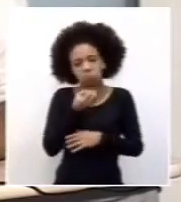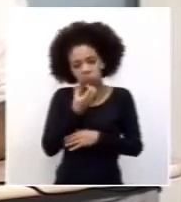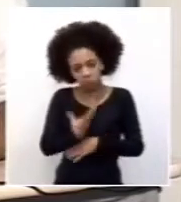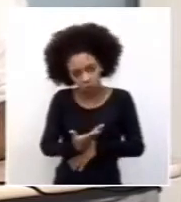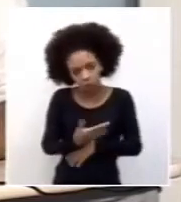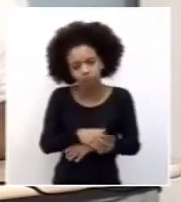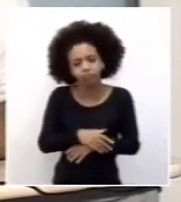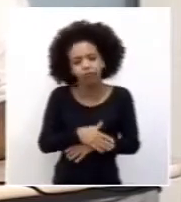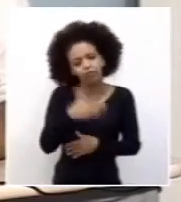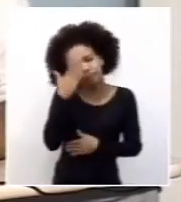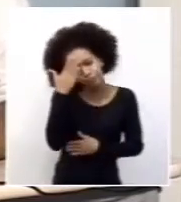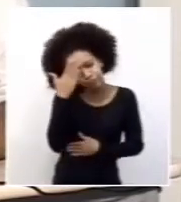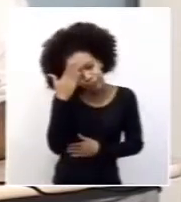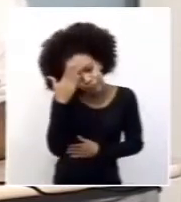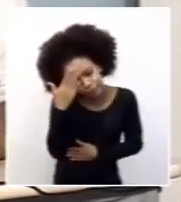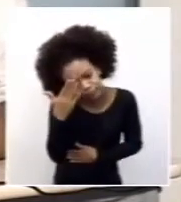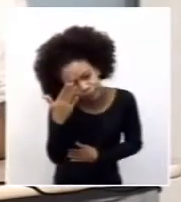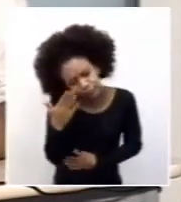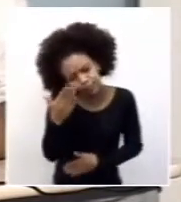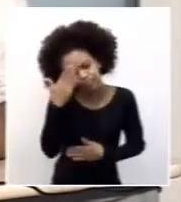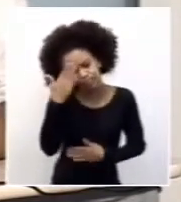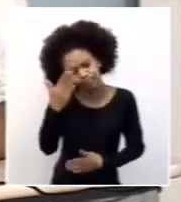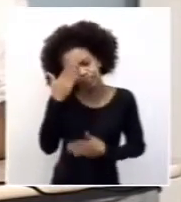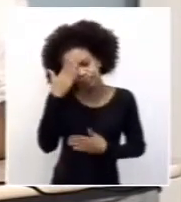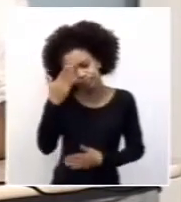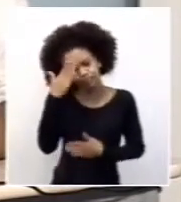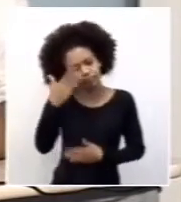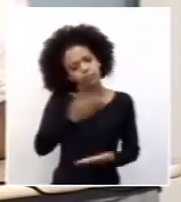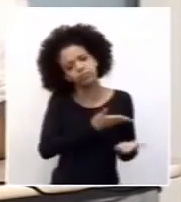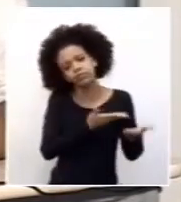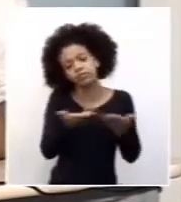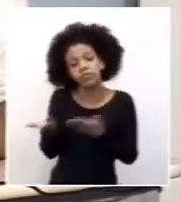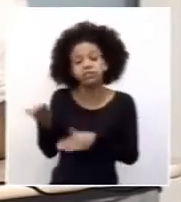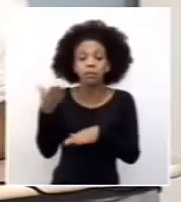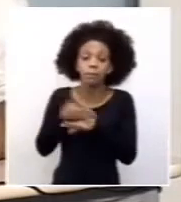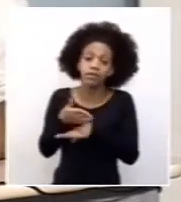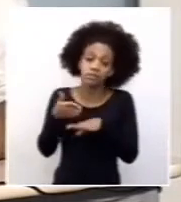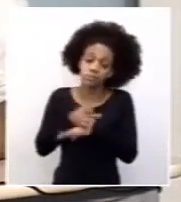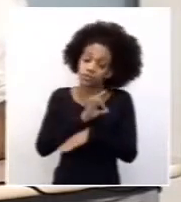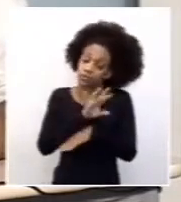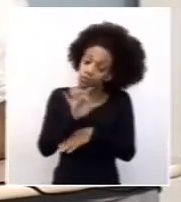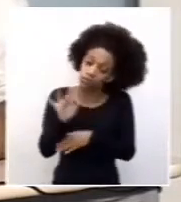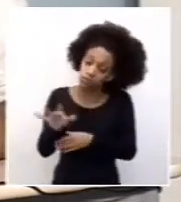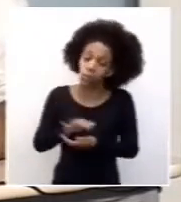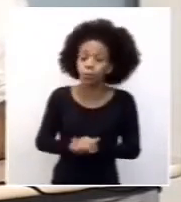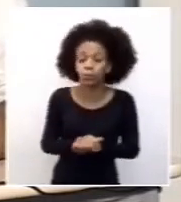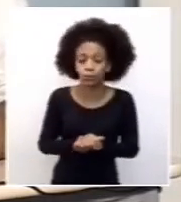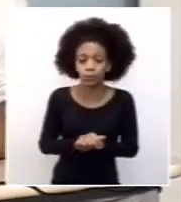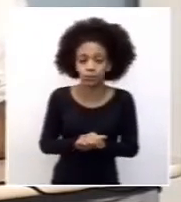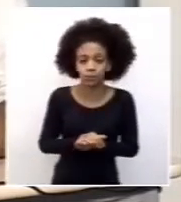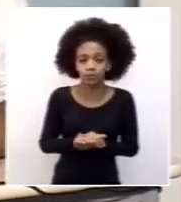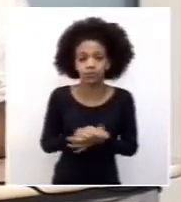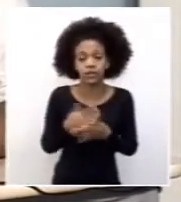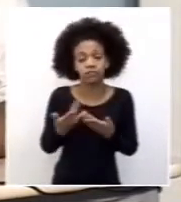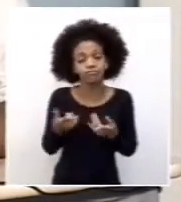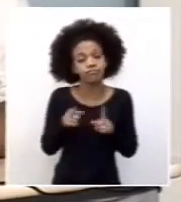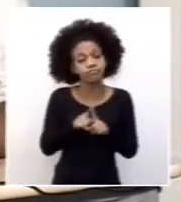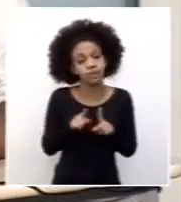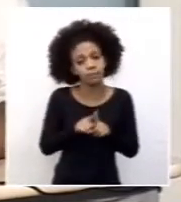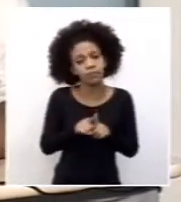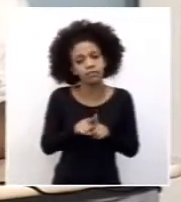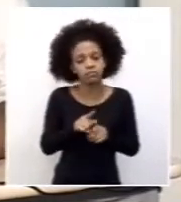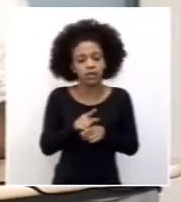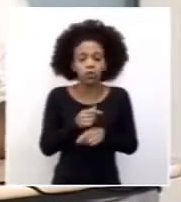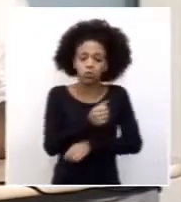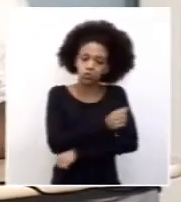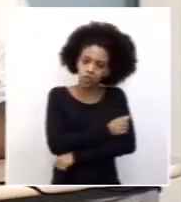uma vez, os nossos agradecimentos à participação de cada um de vocês. Tá? Assim como os nossos